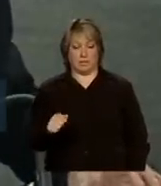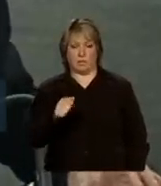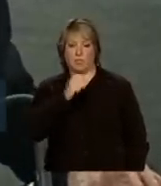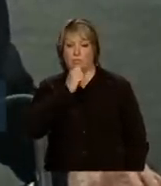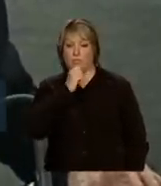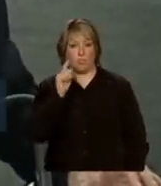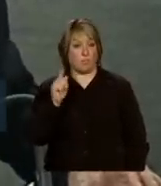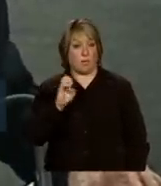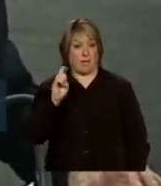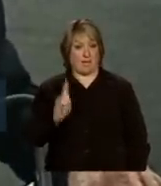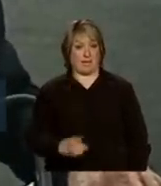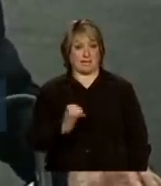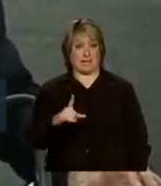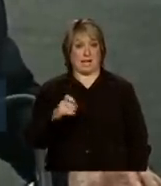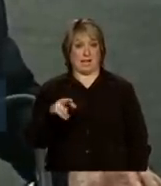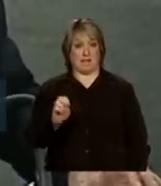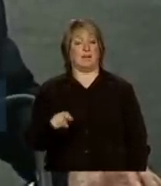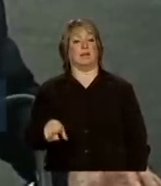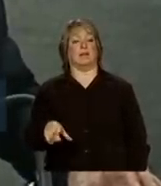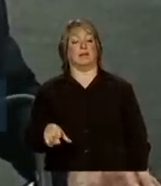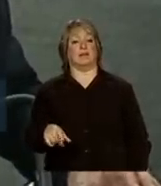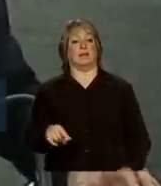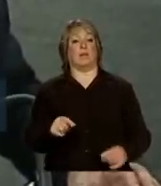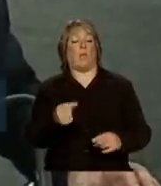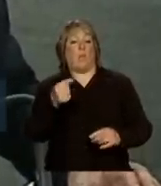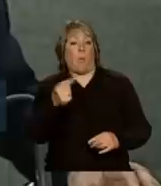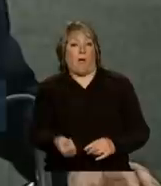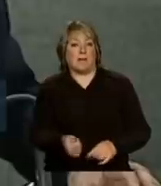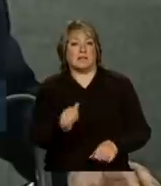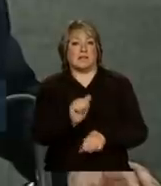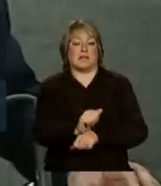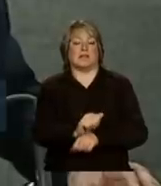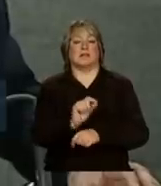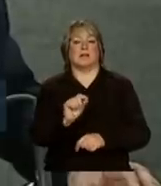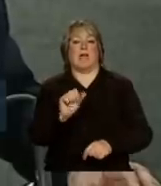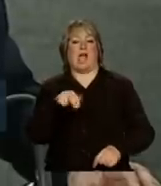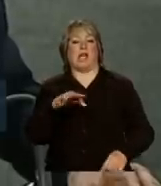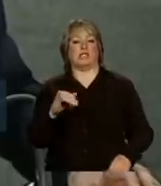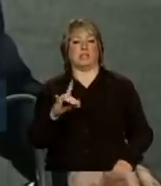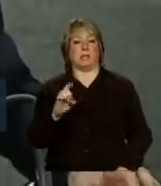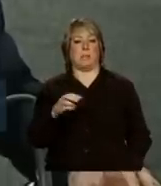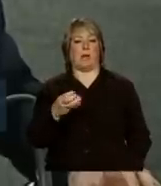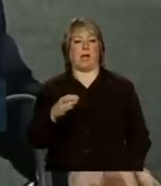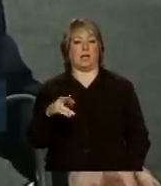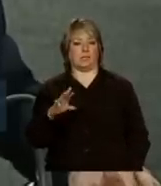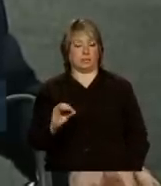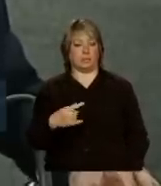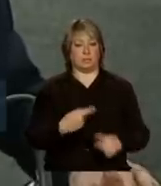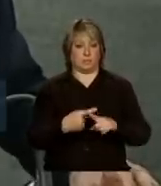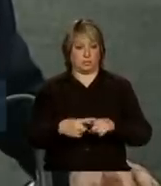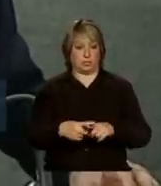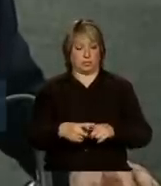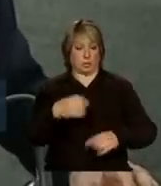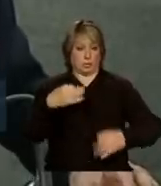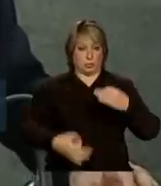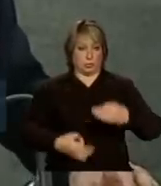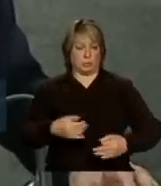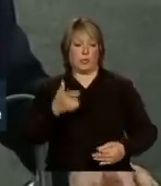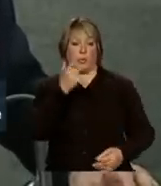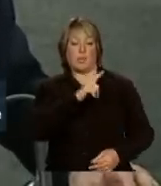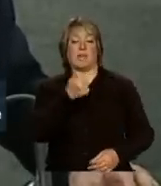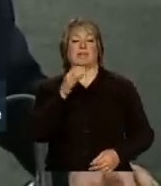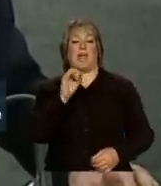célere quase que deixa de ser antidemocrático Tá certo porque é justa justiça que acontece em 10 anos